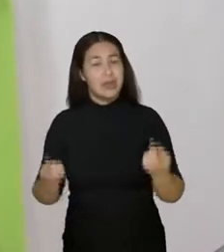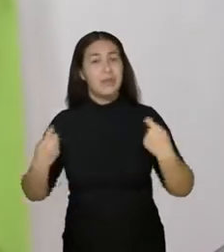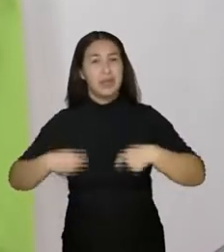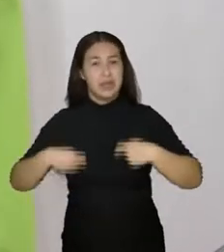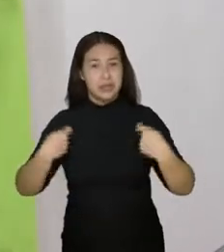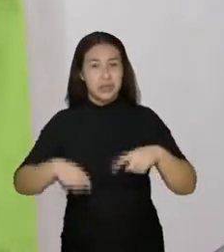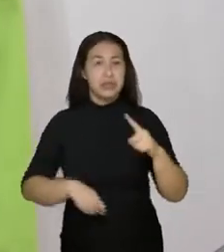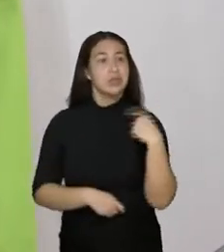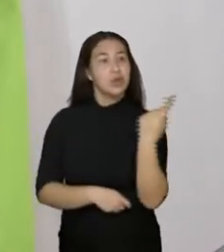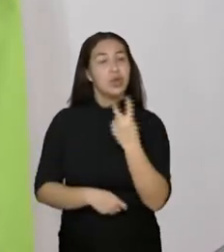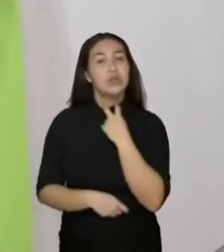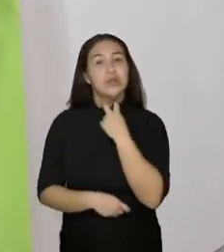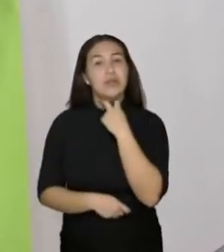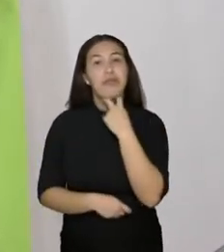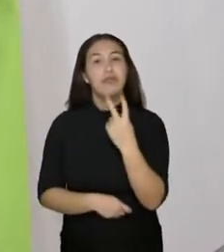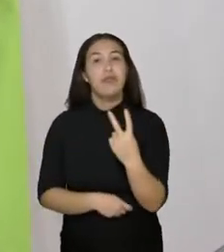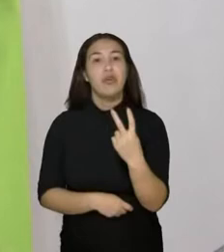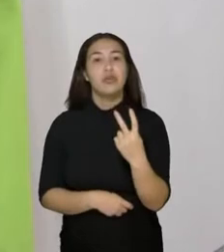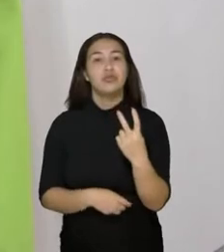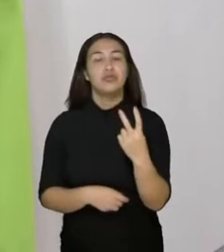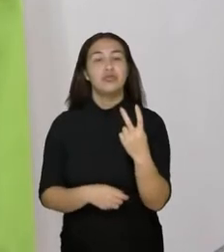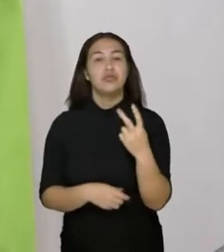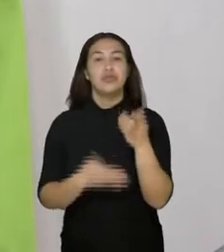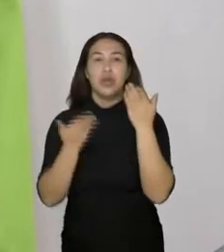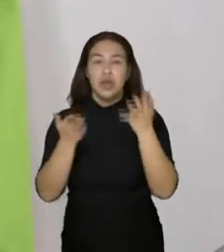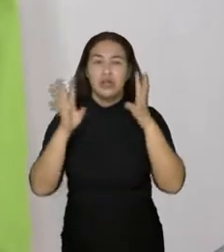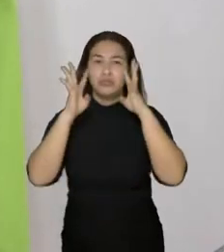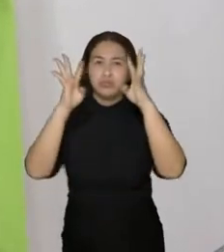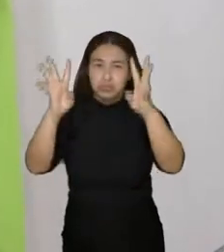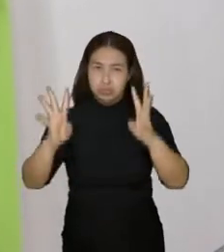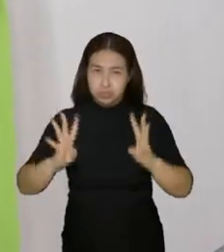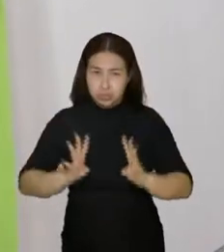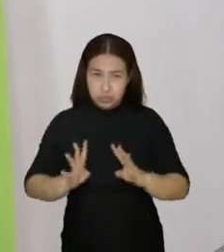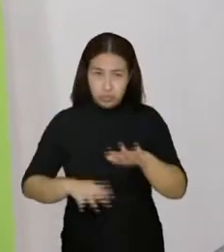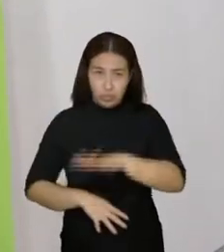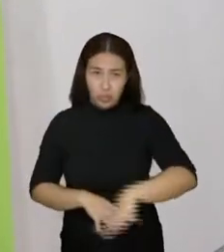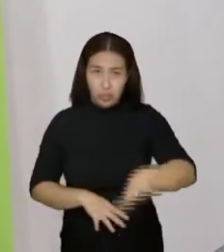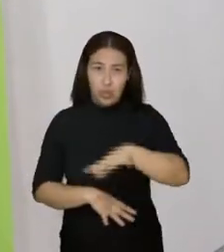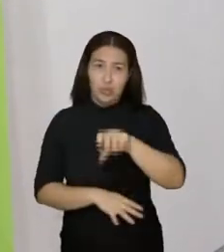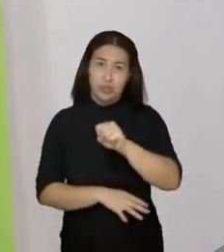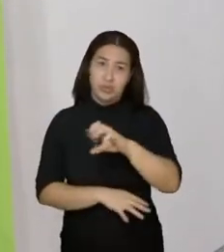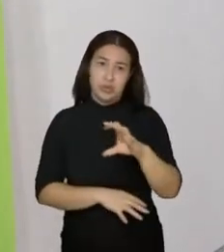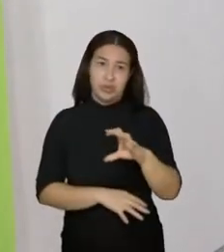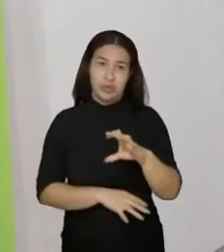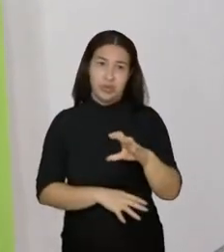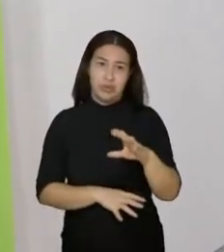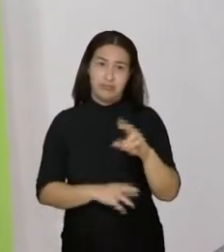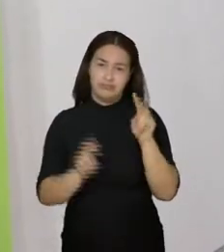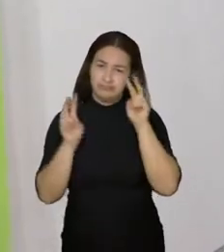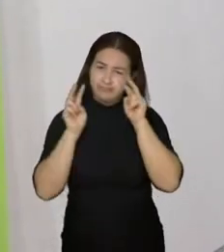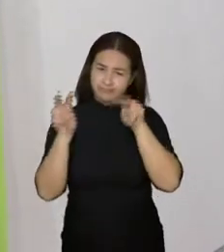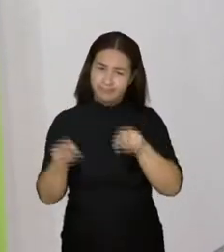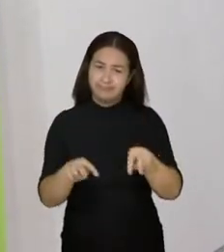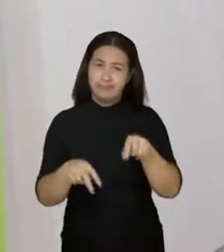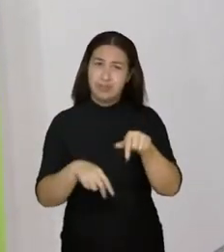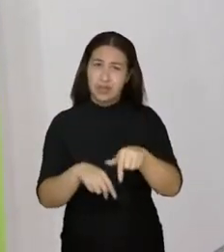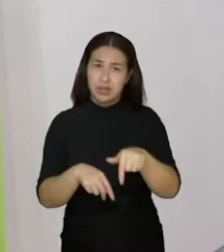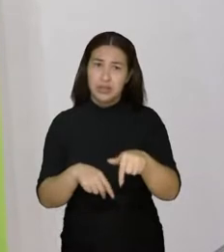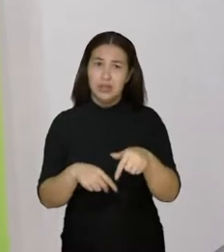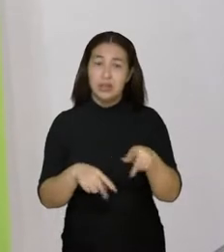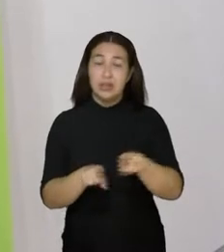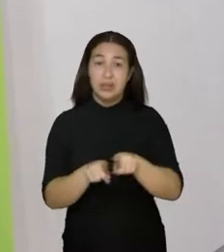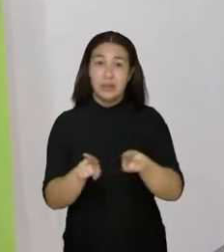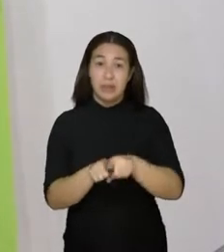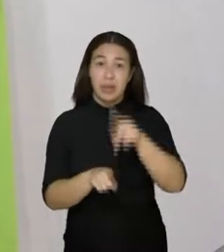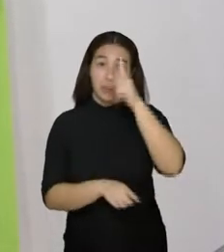voz seja ouvida de forma mais intensa um olhar mais carinhoso e que de fato o nosso Presidente o